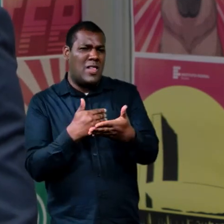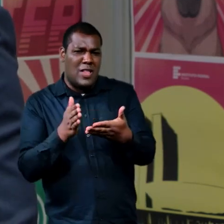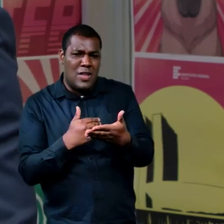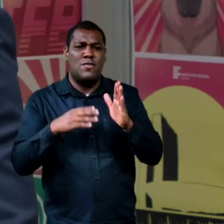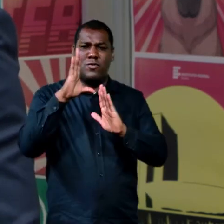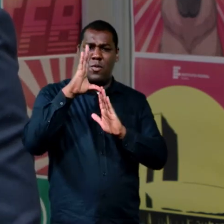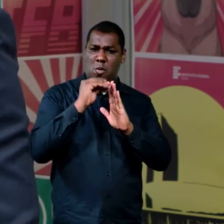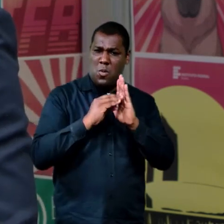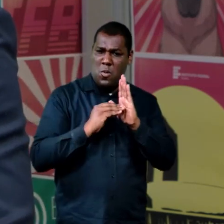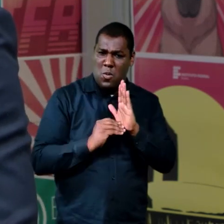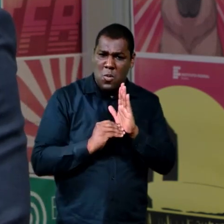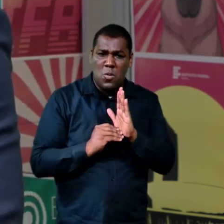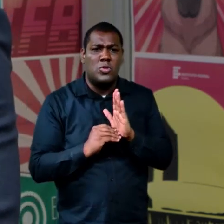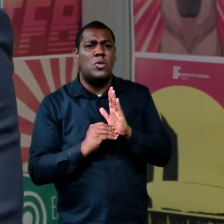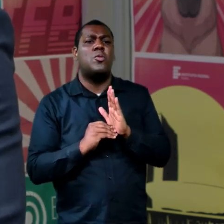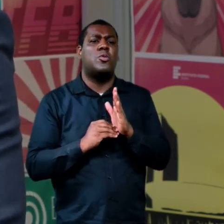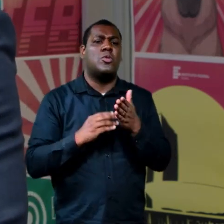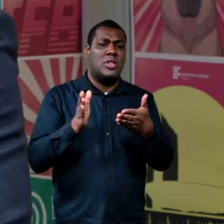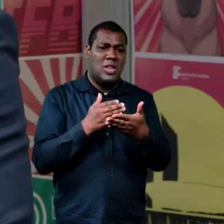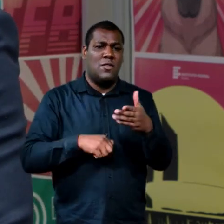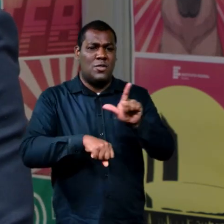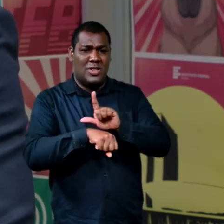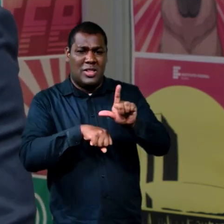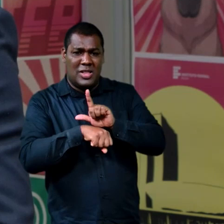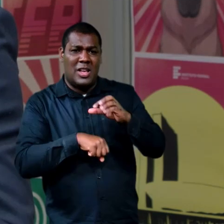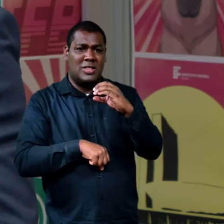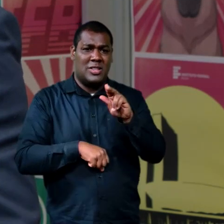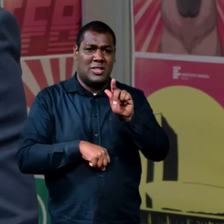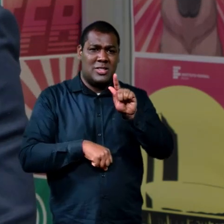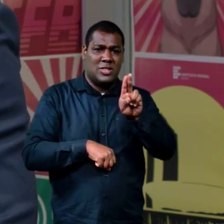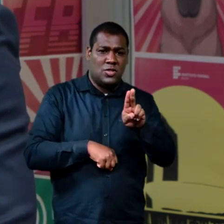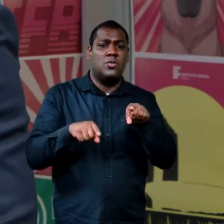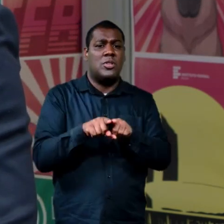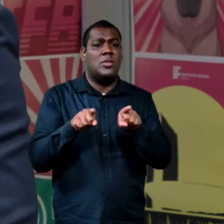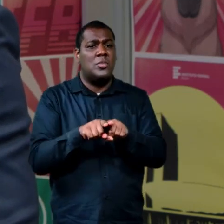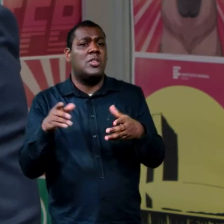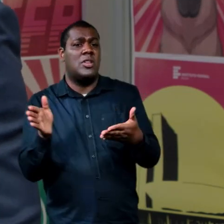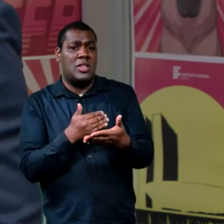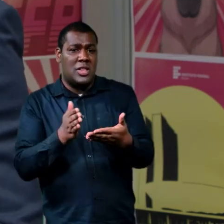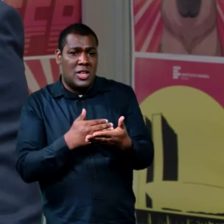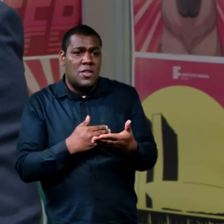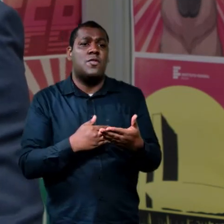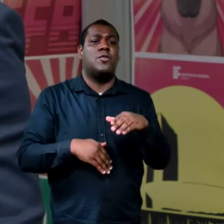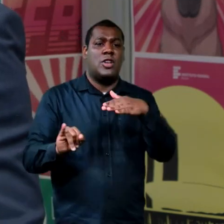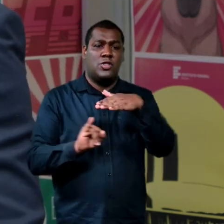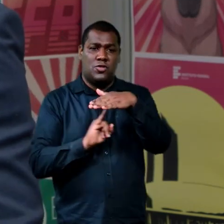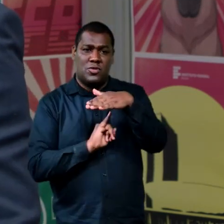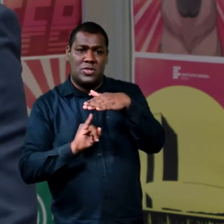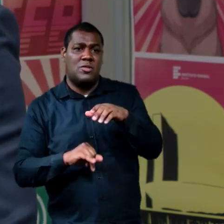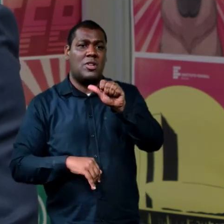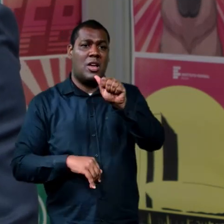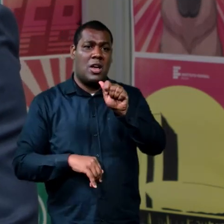hoje uma série de materiais, tem o Guia Lilás da CGU, a cartilha da AGU. Então, temos todo